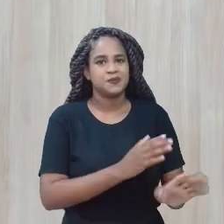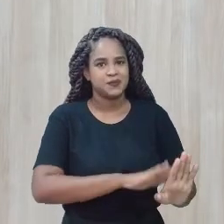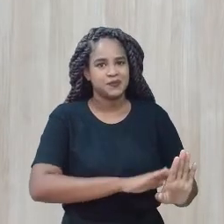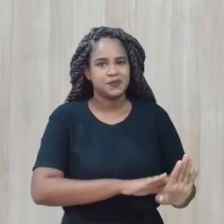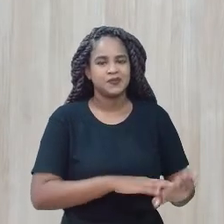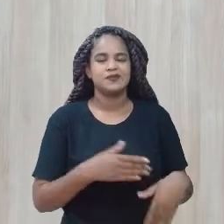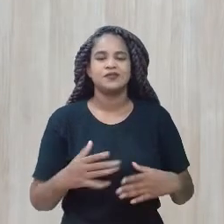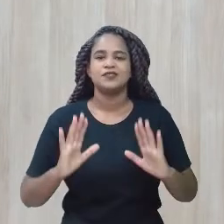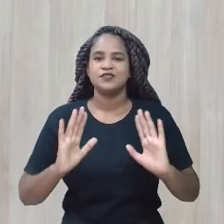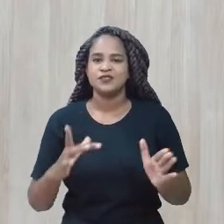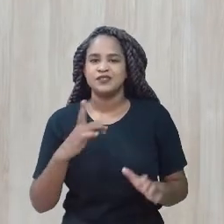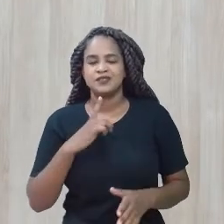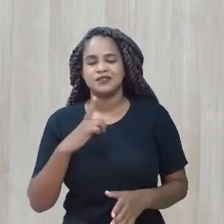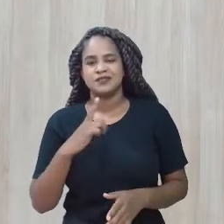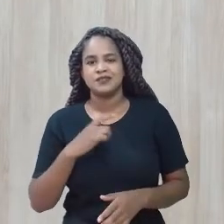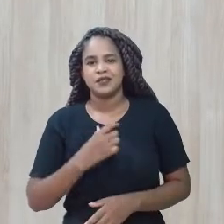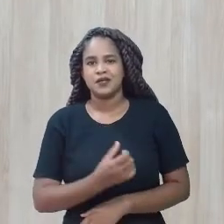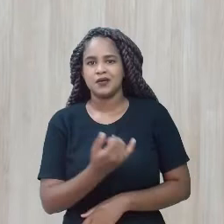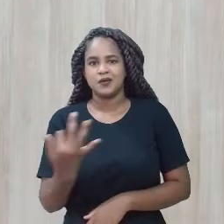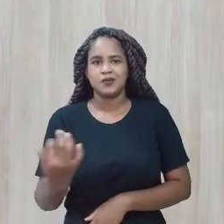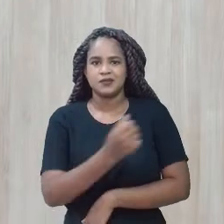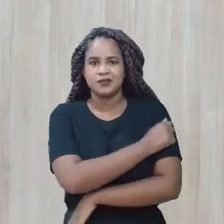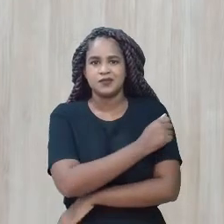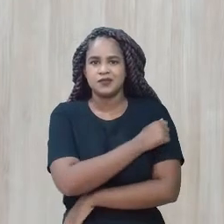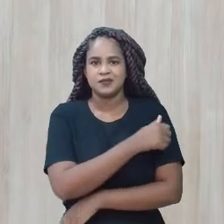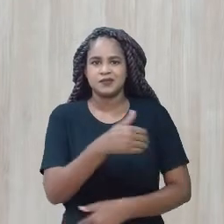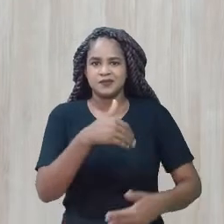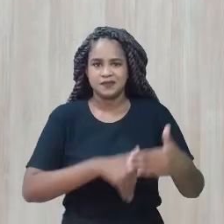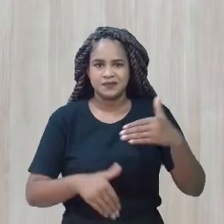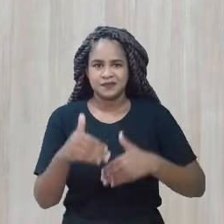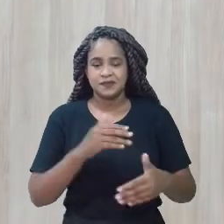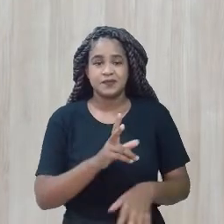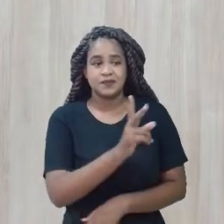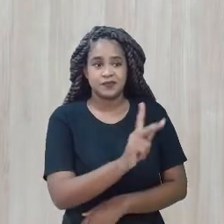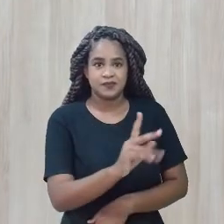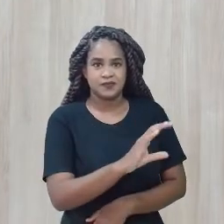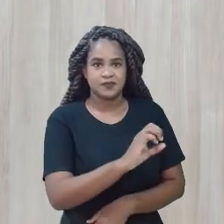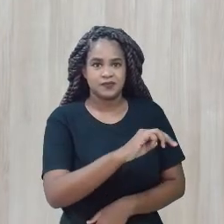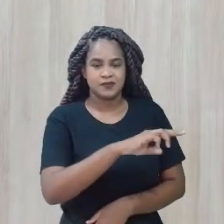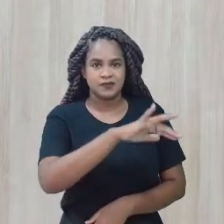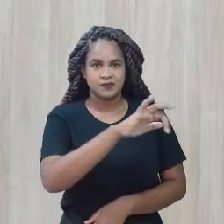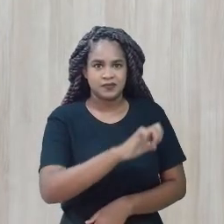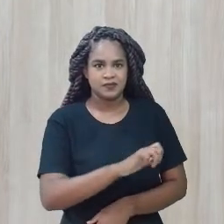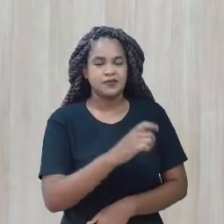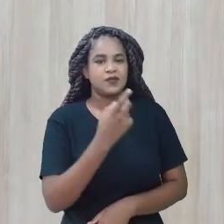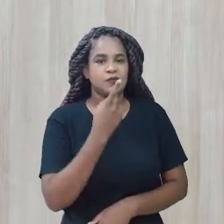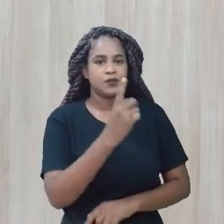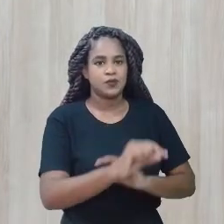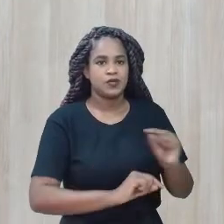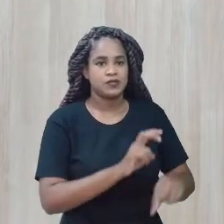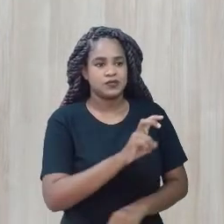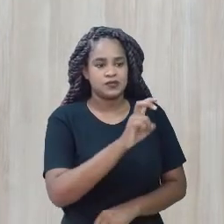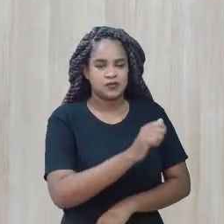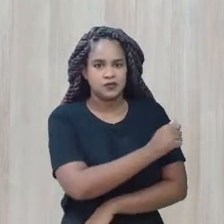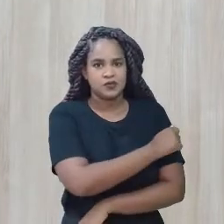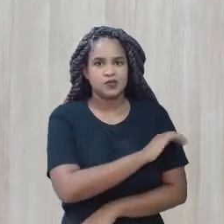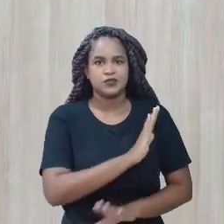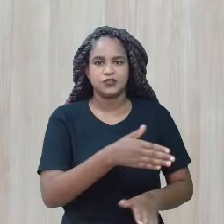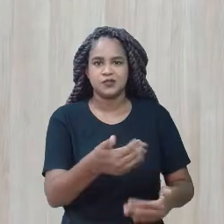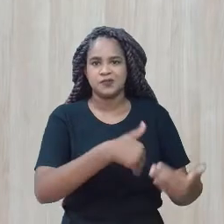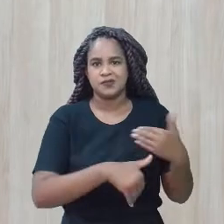conectados. A professora, minha parceira Camille Borba, falou que tem 5 alunos já